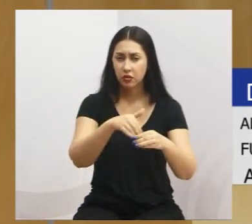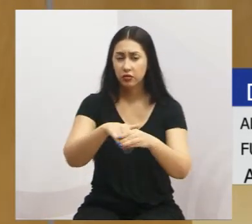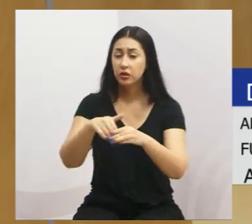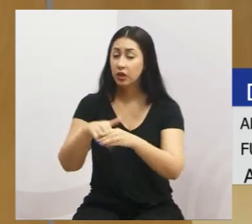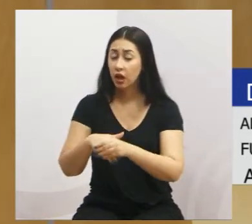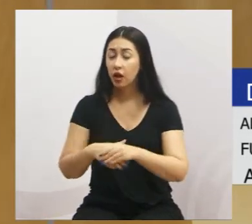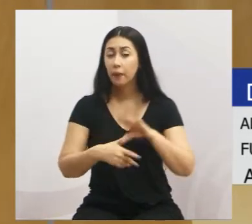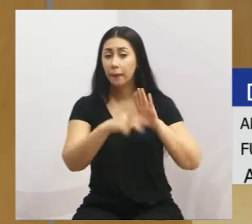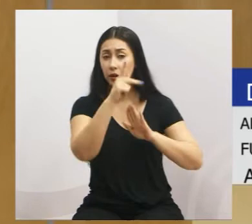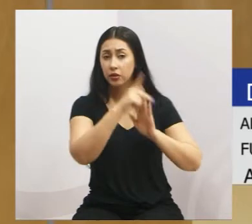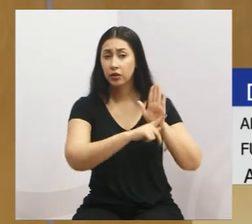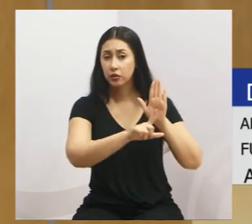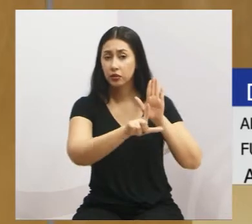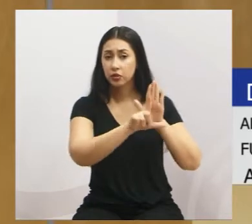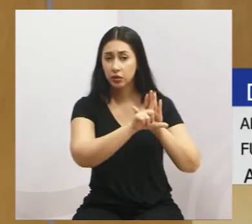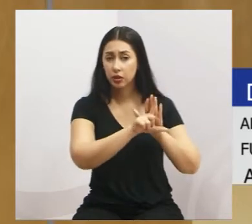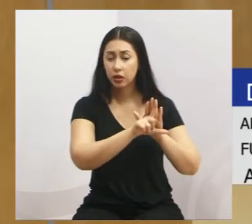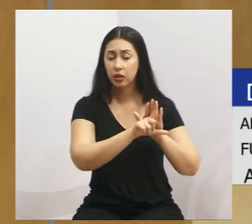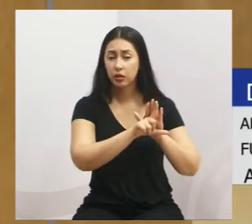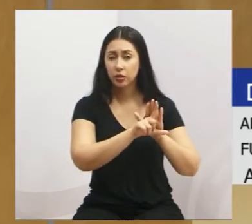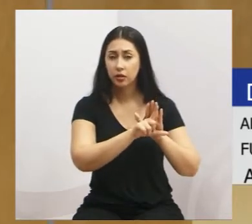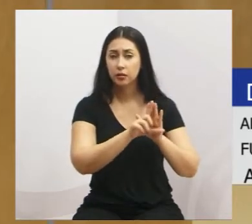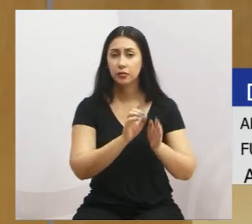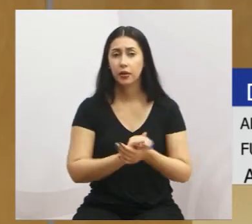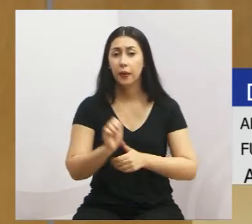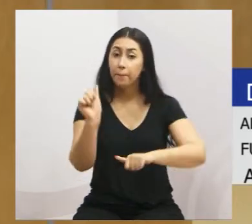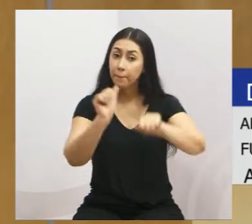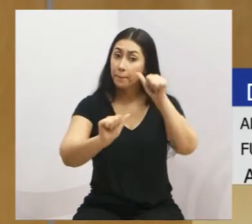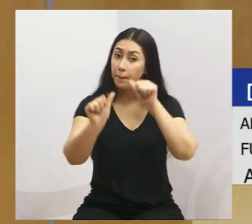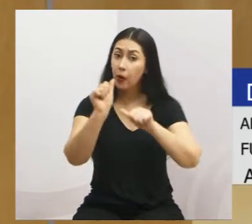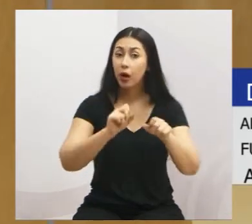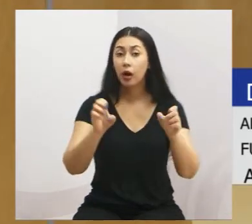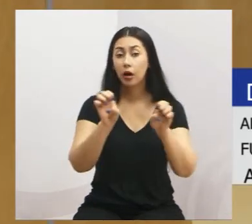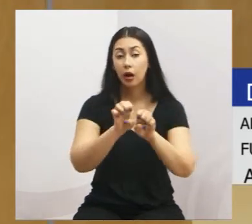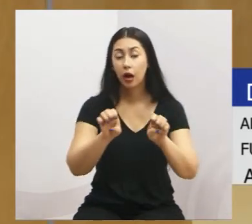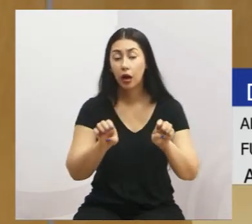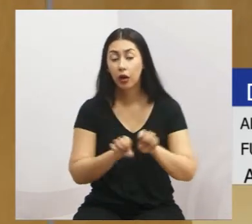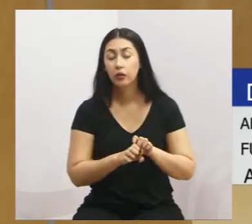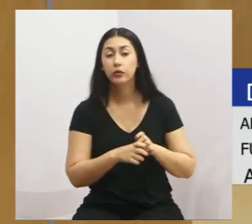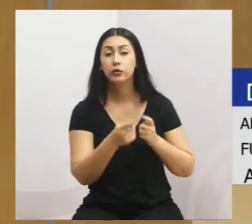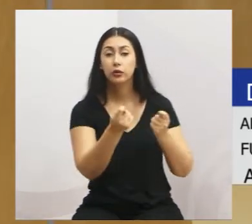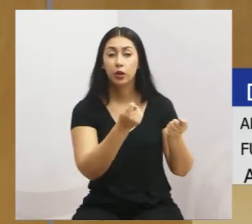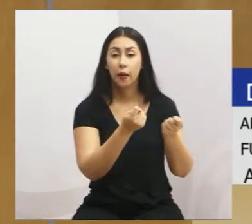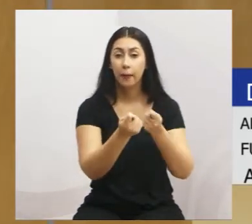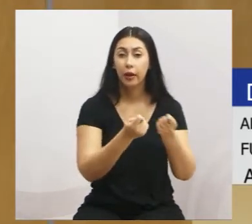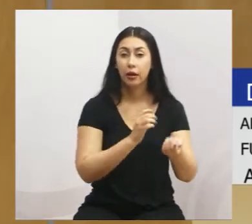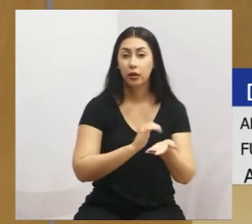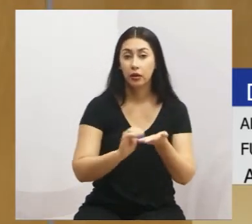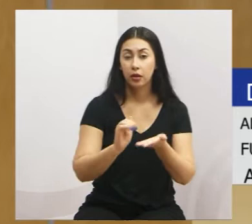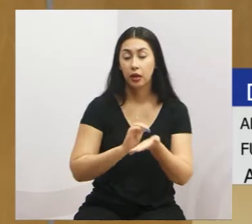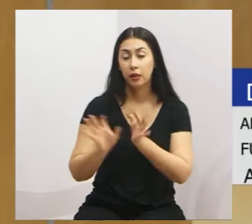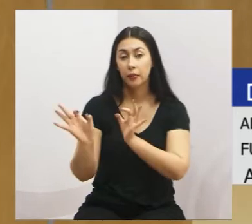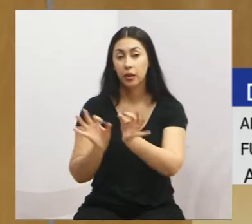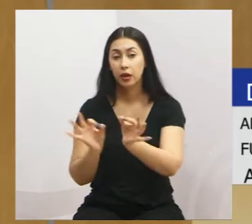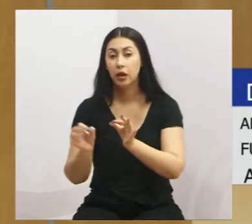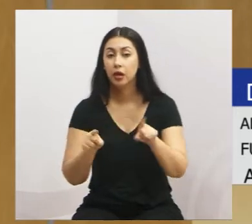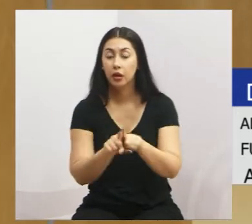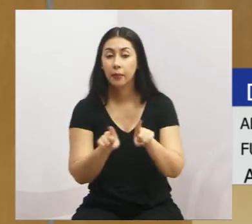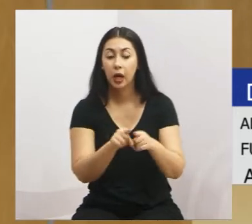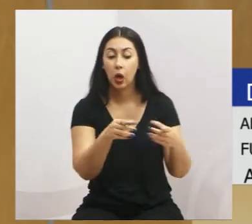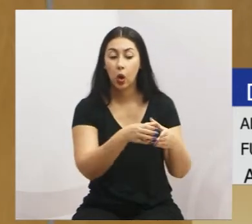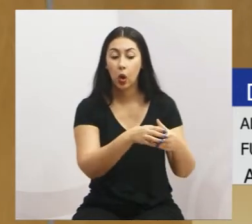incluso projeto de lei complementar que altera a estrutura administrativa da Secretaria de Planejamento e da Fundação Pró